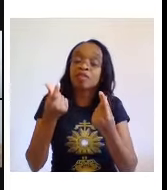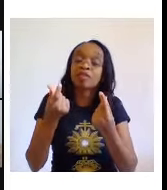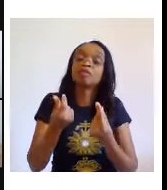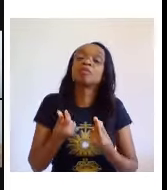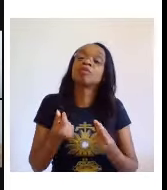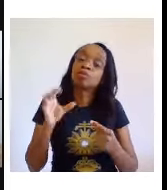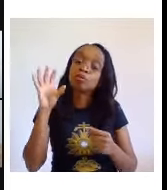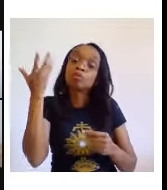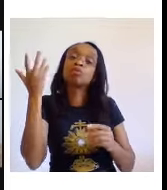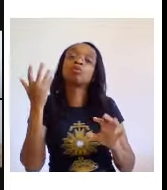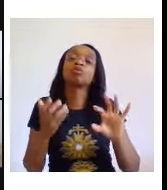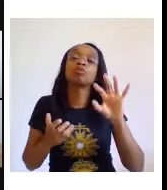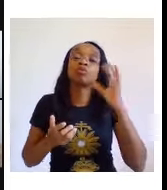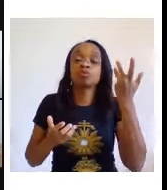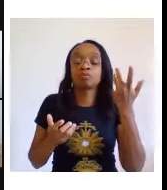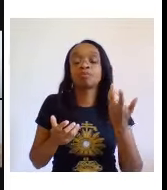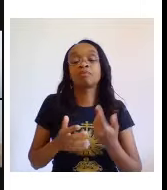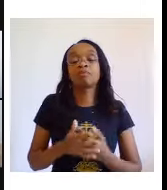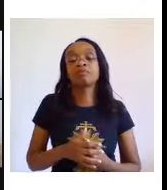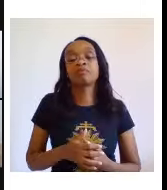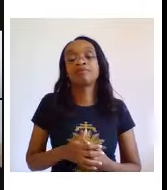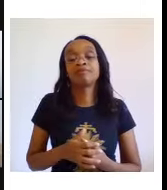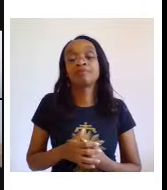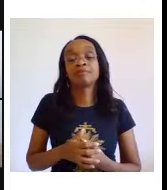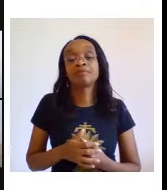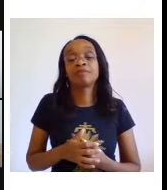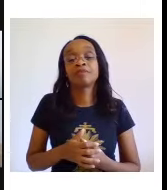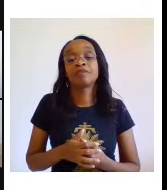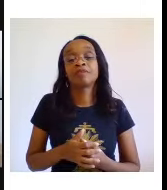ficou bastante